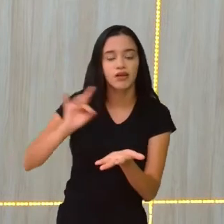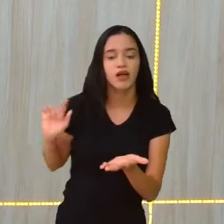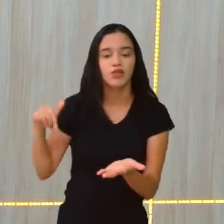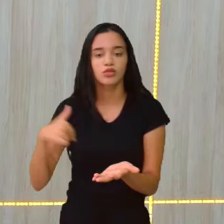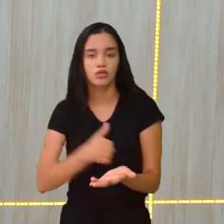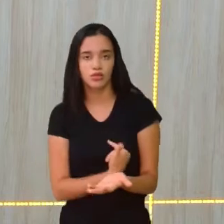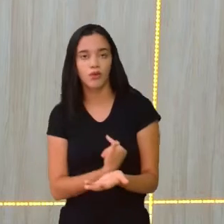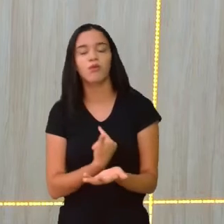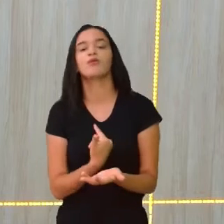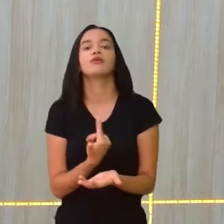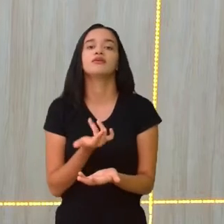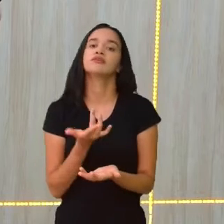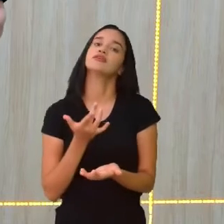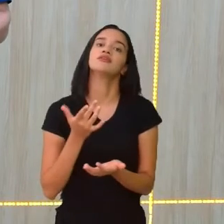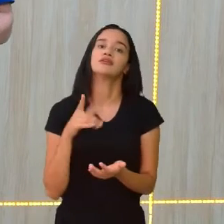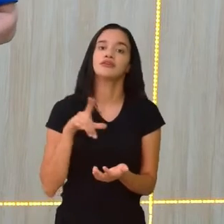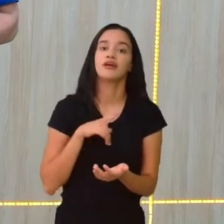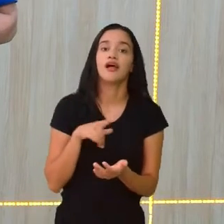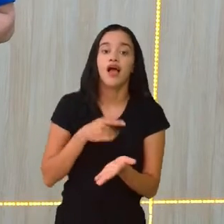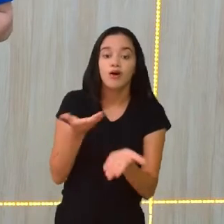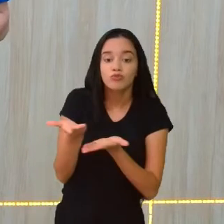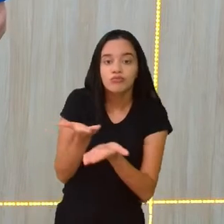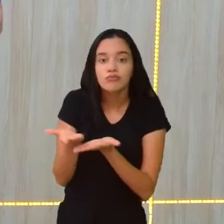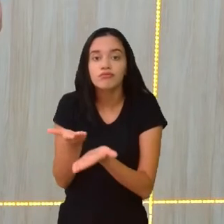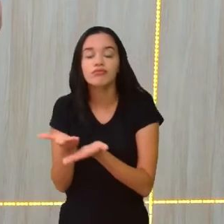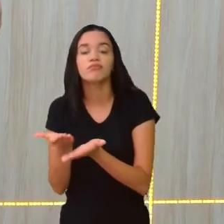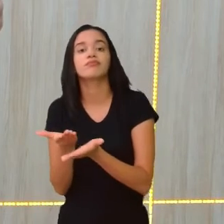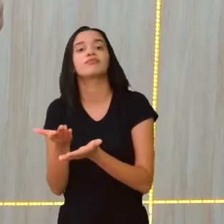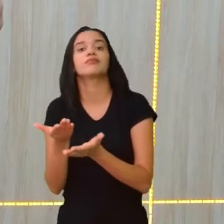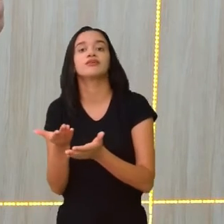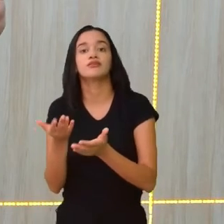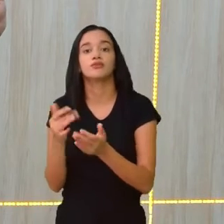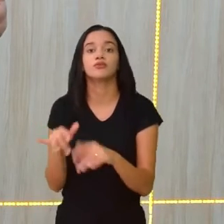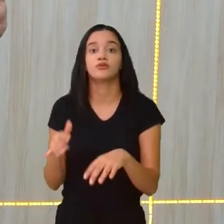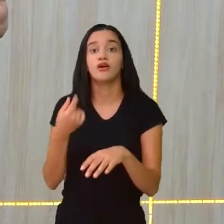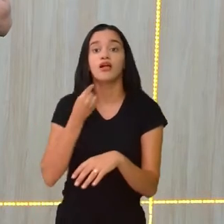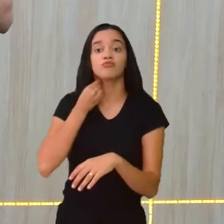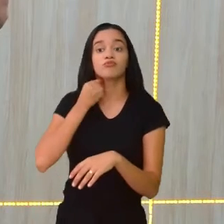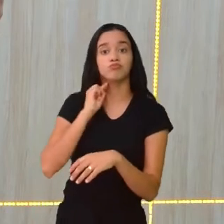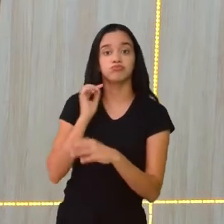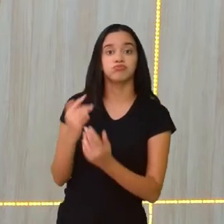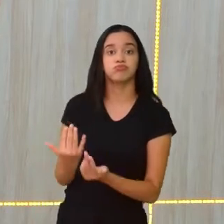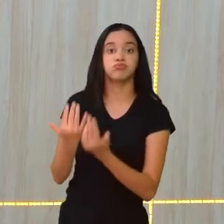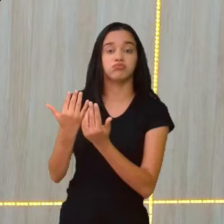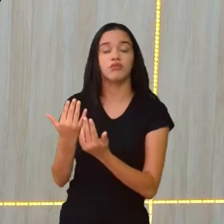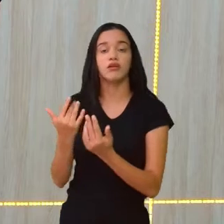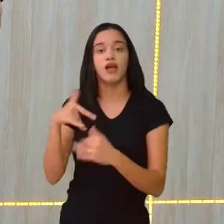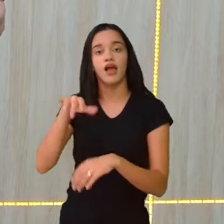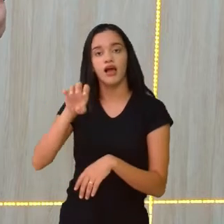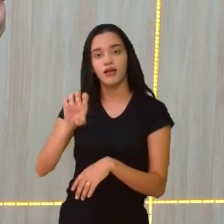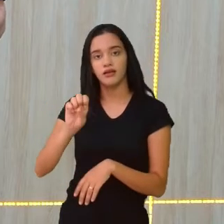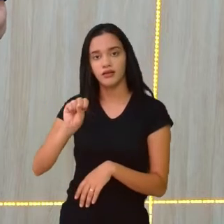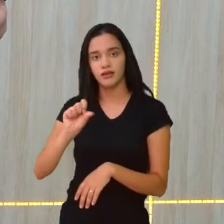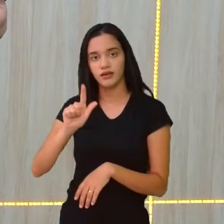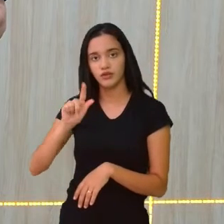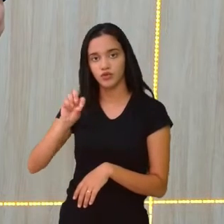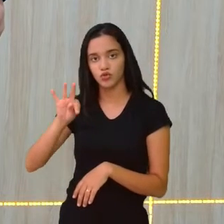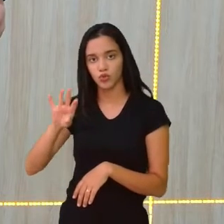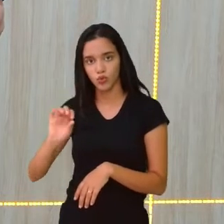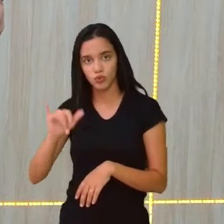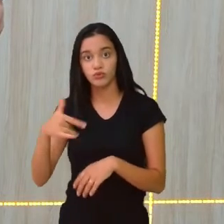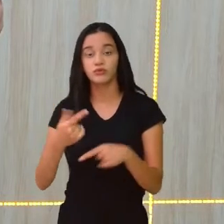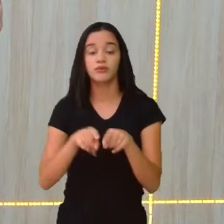nós faltamos esgoto, não é, tratamento de esgoto. Então, e isso aí interfere muito na questão